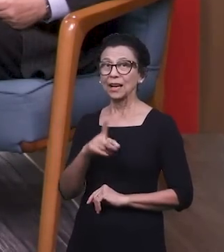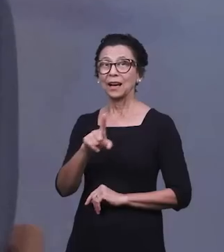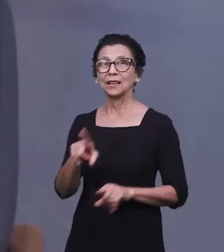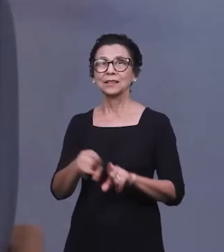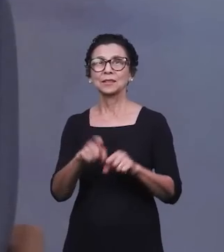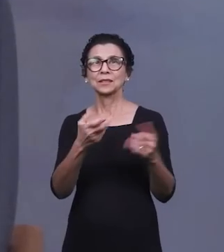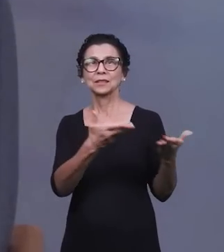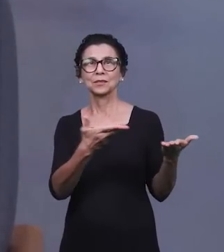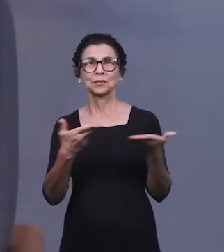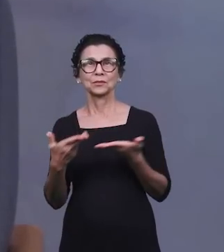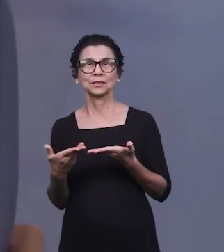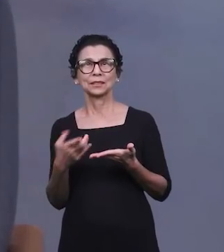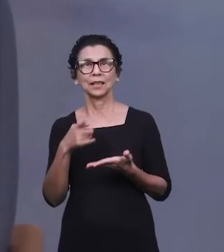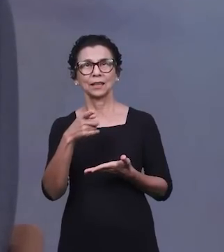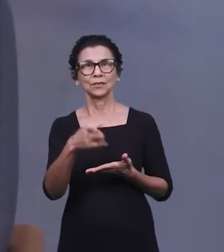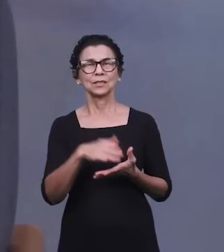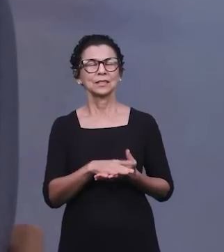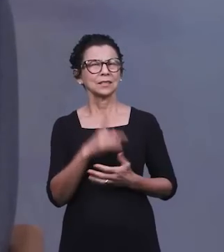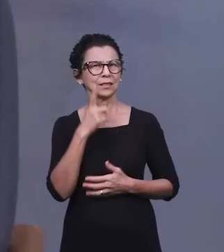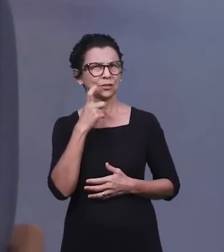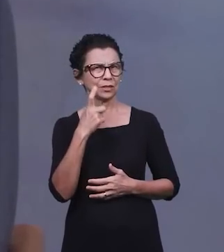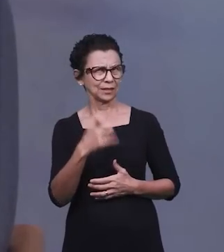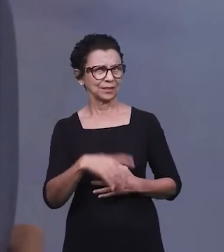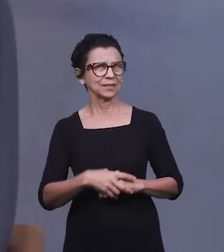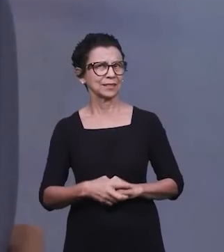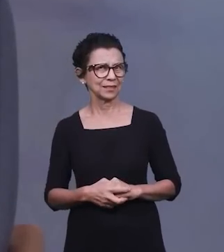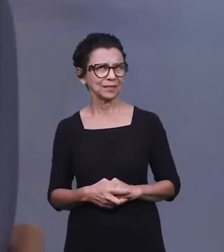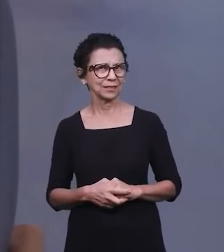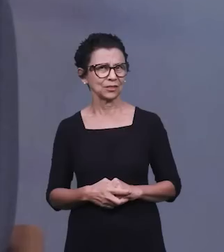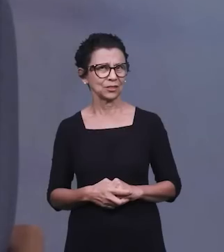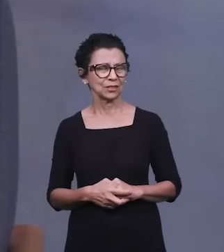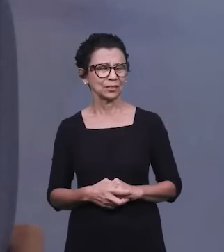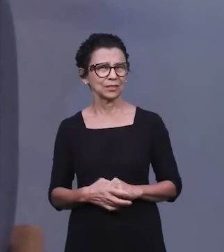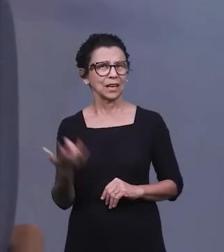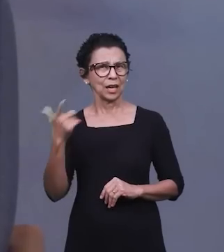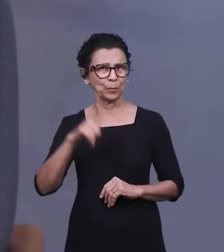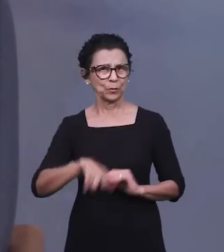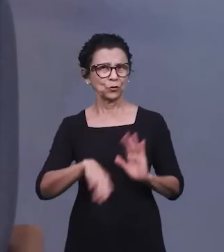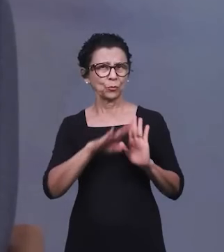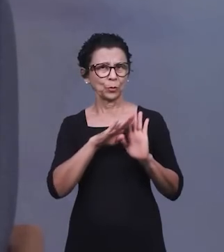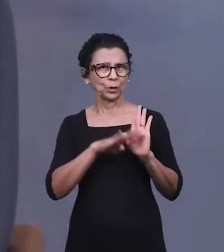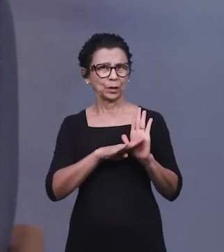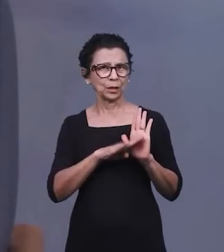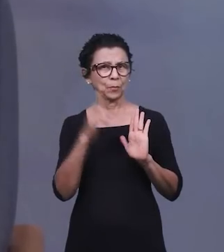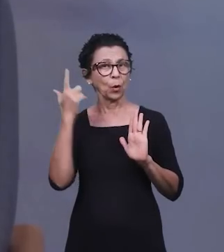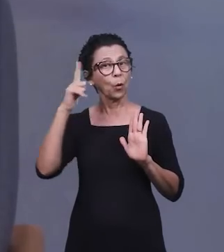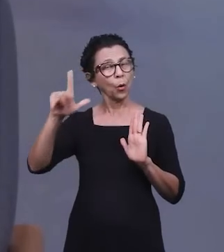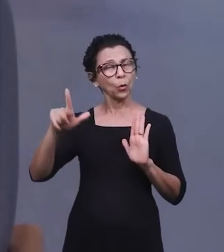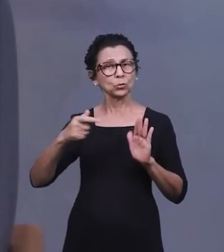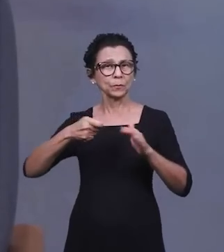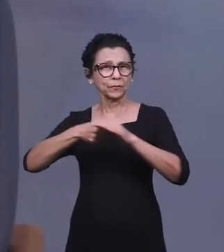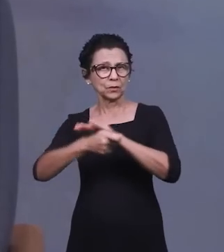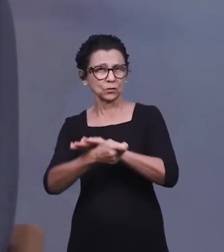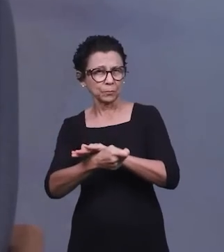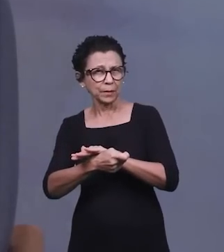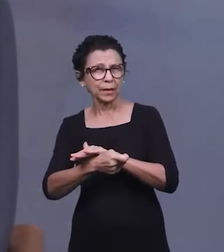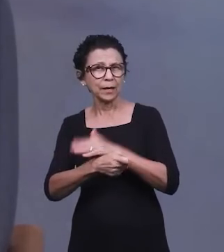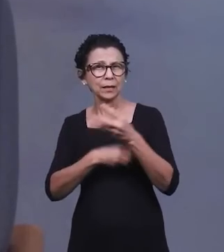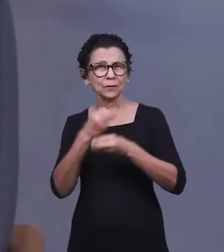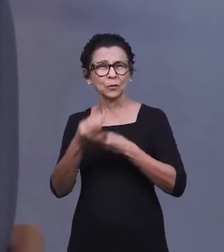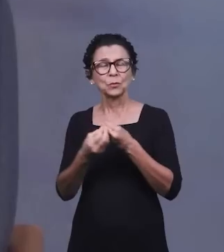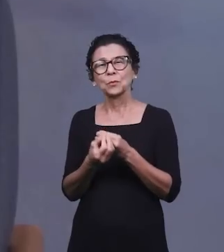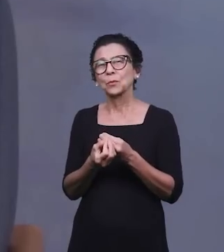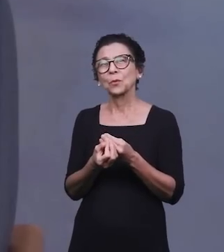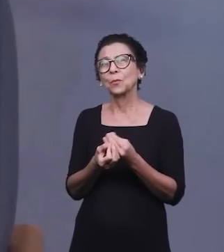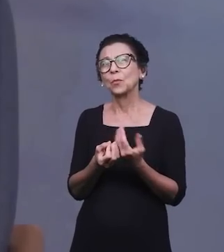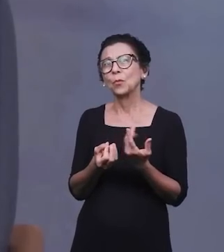eu quero convidar aí quem está nos assistindo, se achou interessante esse tema e acha que a gente deve fazer um outro programa aí, falando mais um pouquinho sobre investimentos, como você